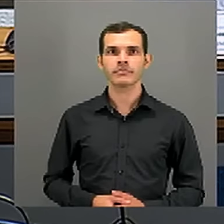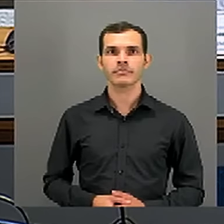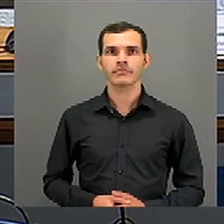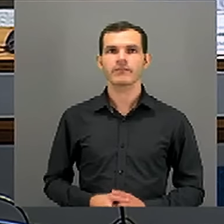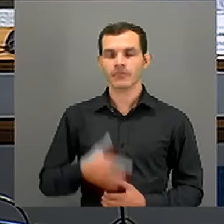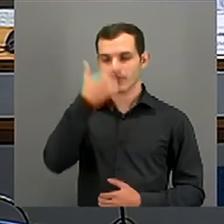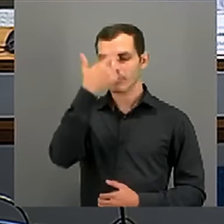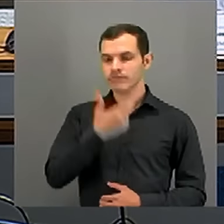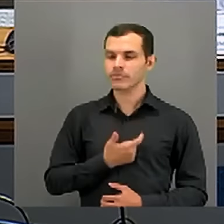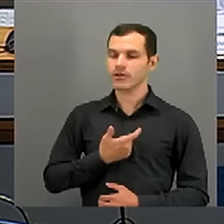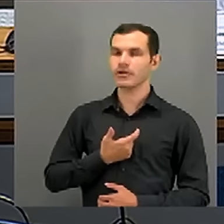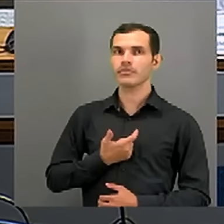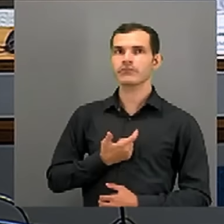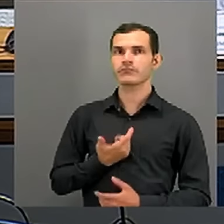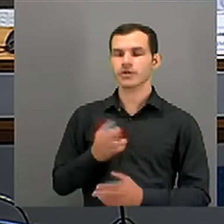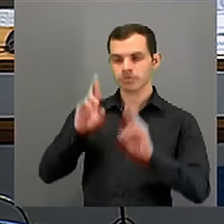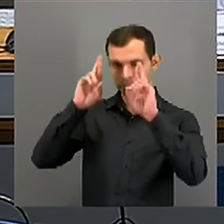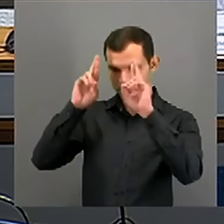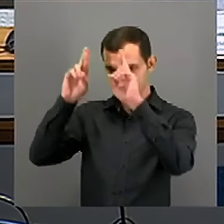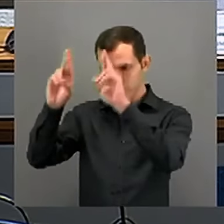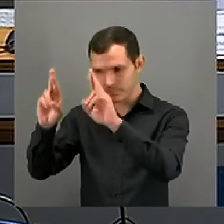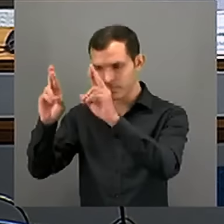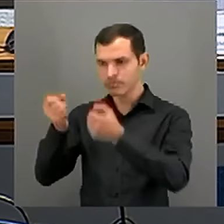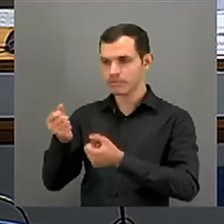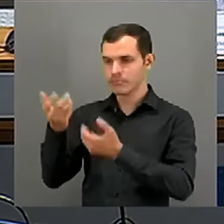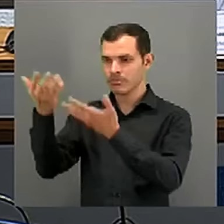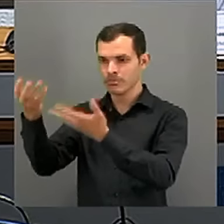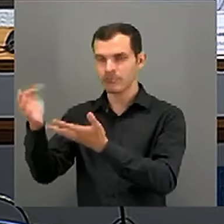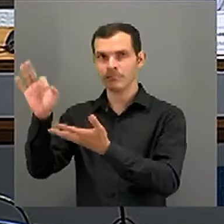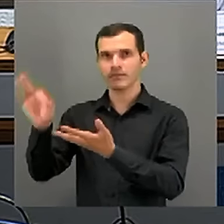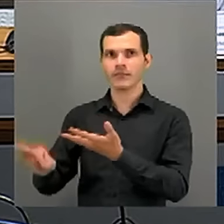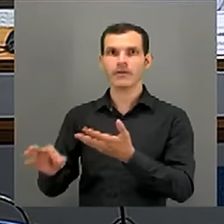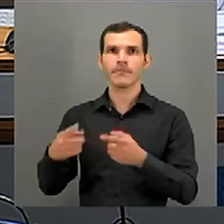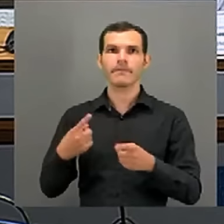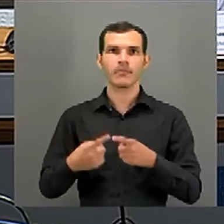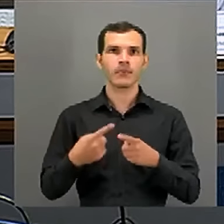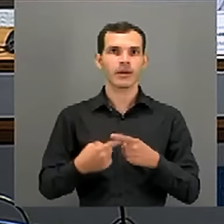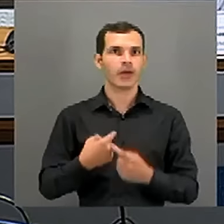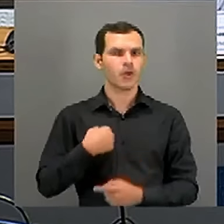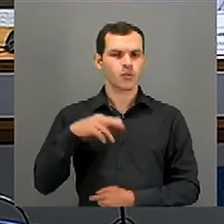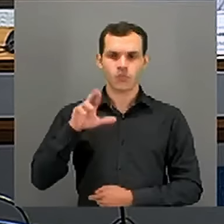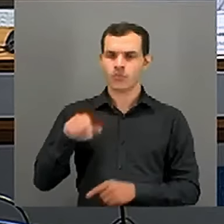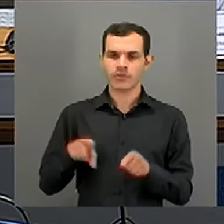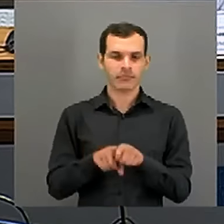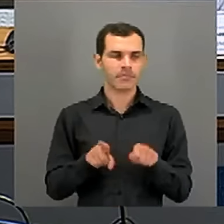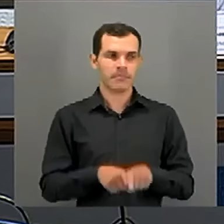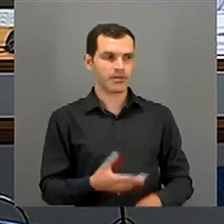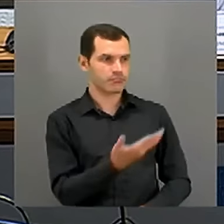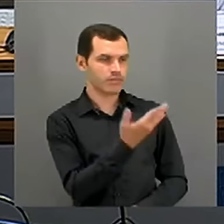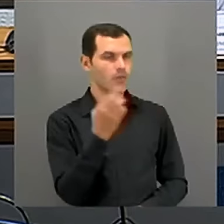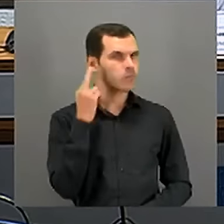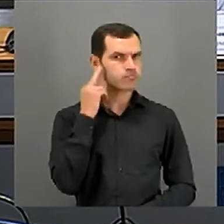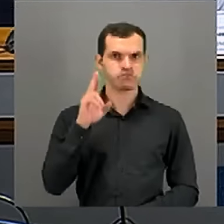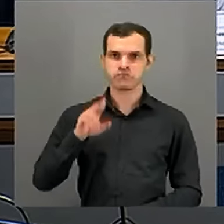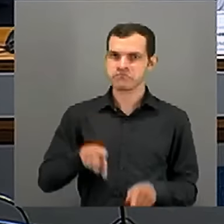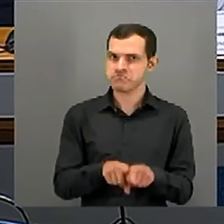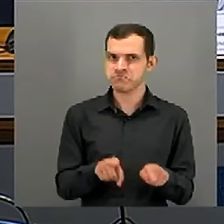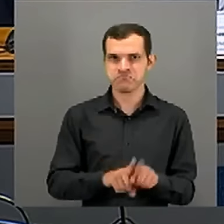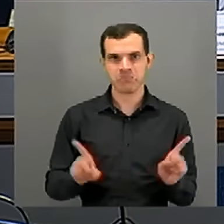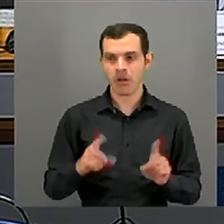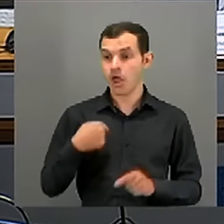senhor, pois eu nunca, e nem o Romário também, eu nunca